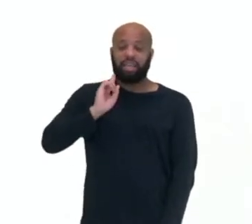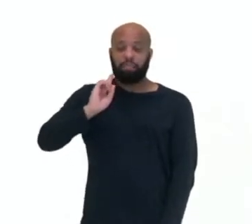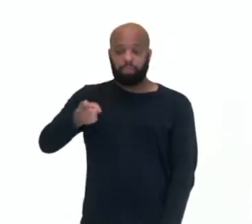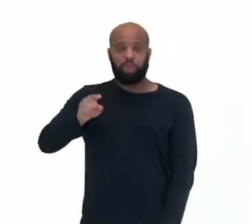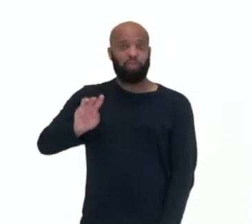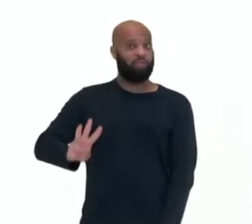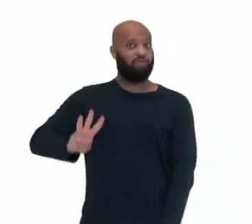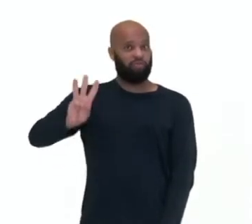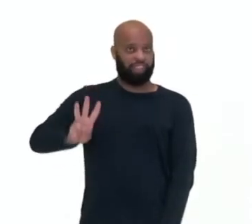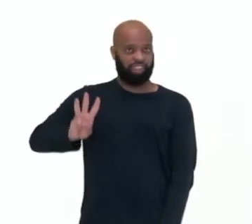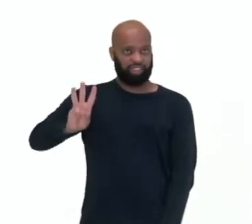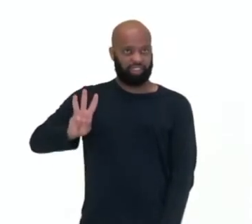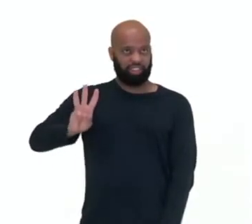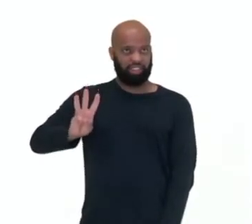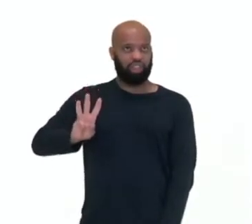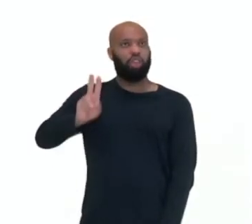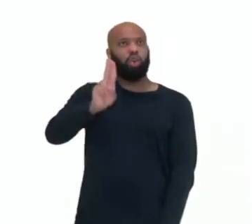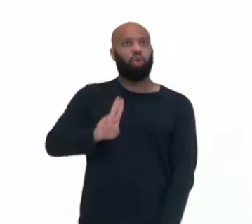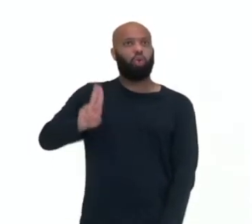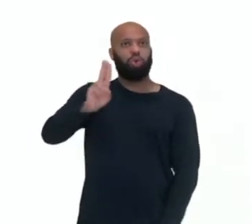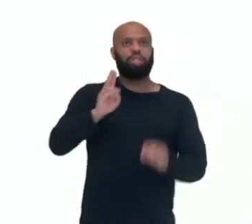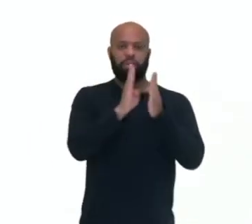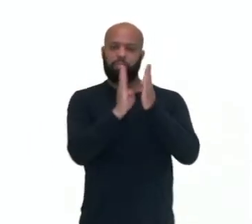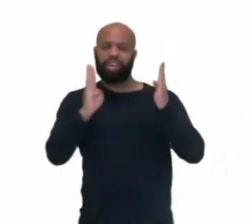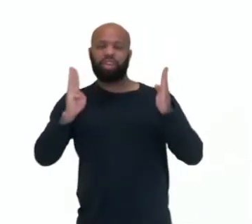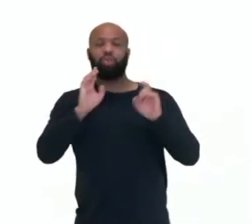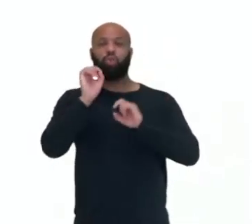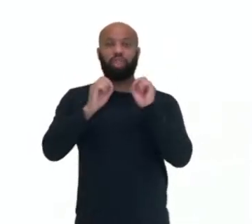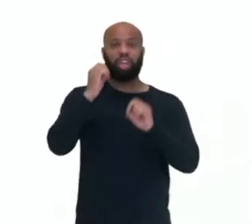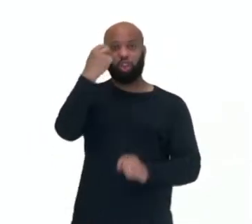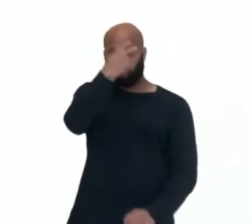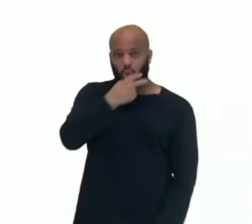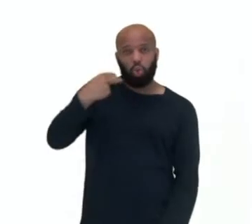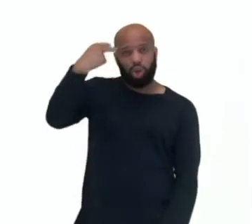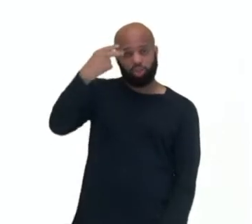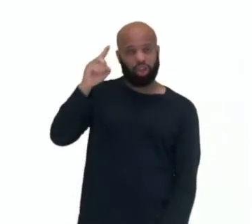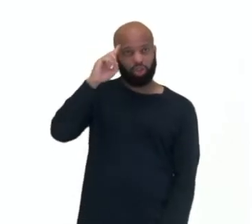6.000 watts, utilizado durante 2 horas por dia.